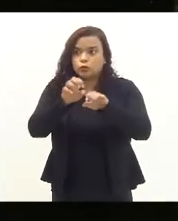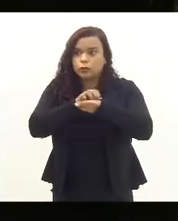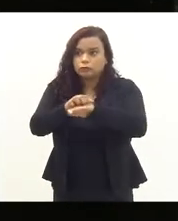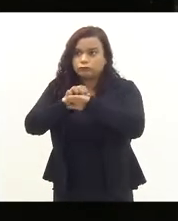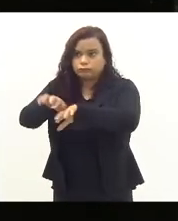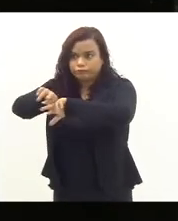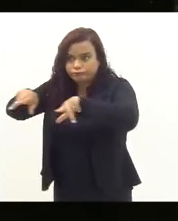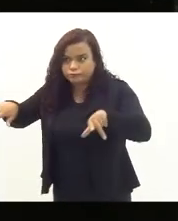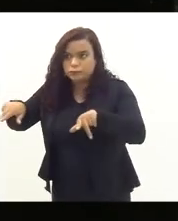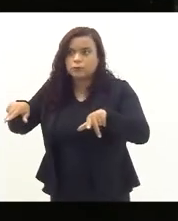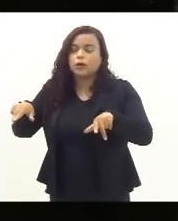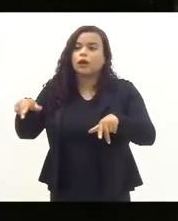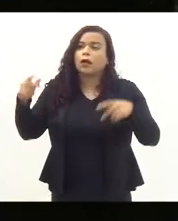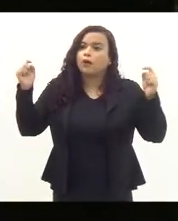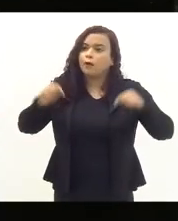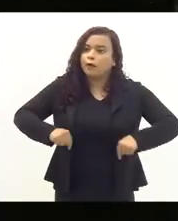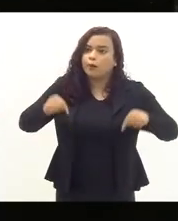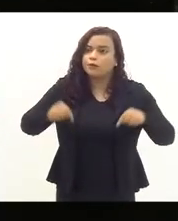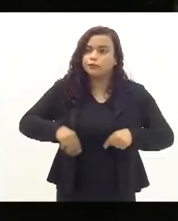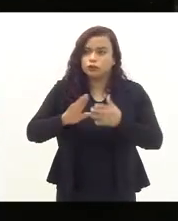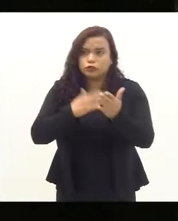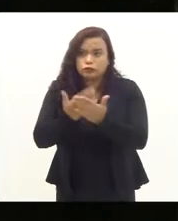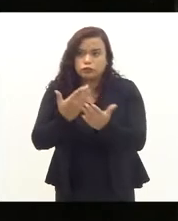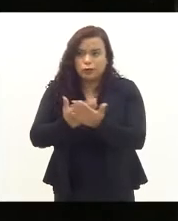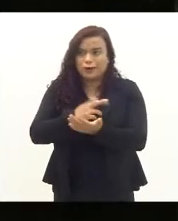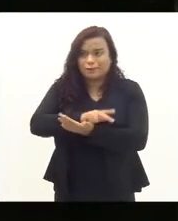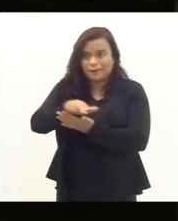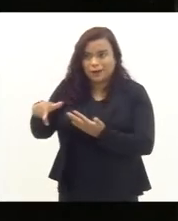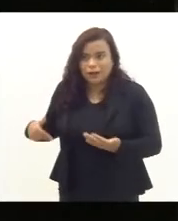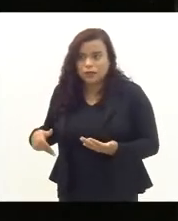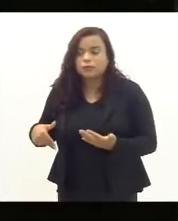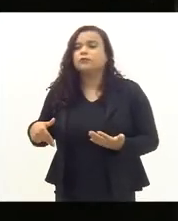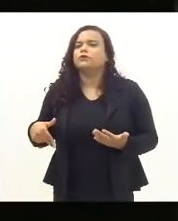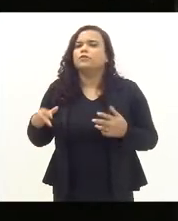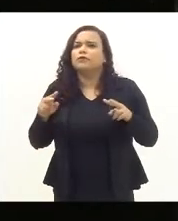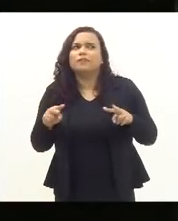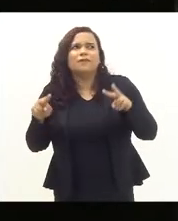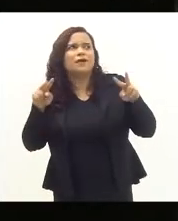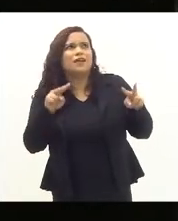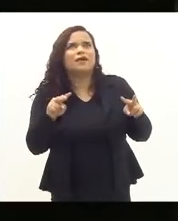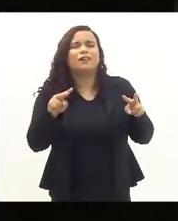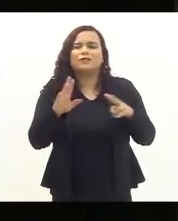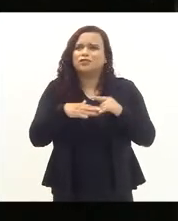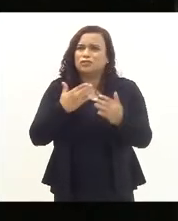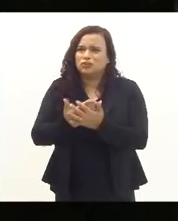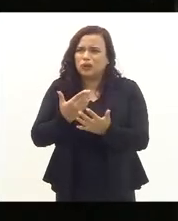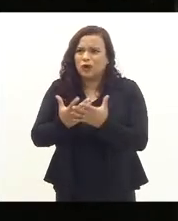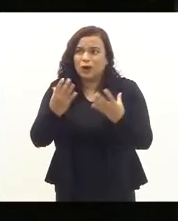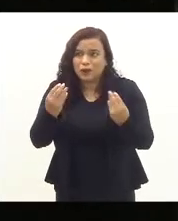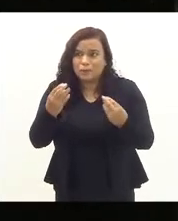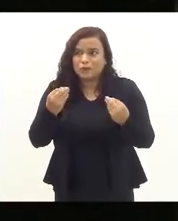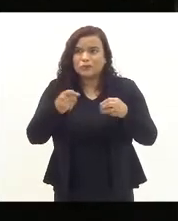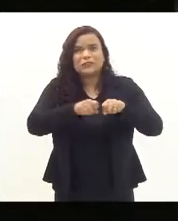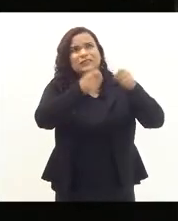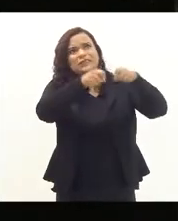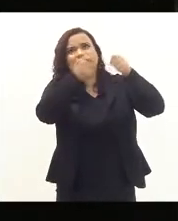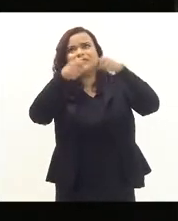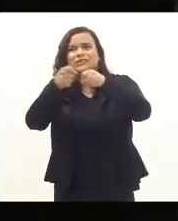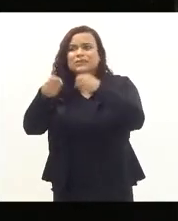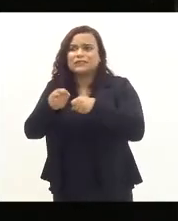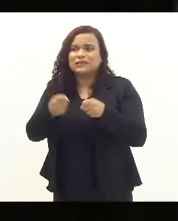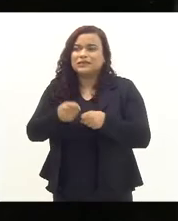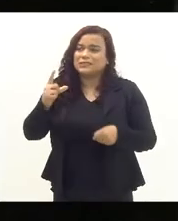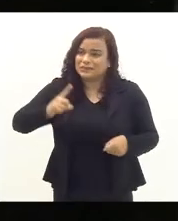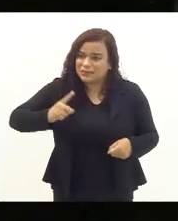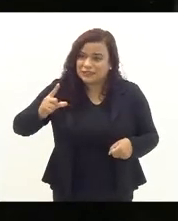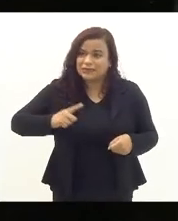escolas nós vamos verificar que muitas dessas escolas estão sucateadas a uma degradação